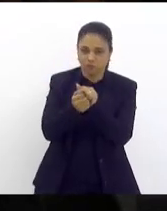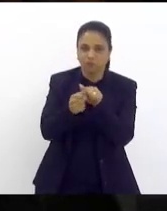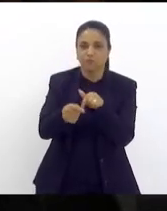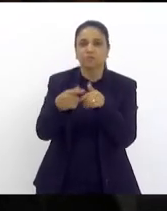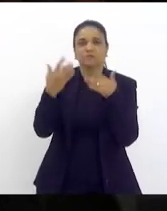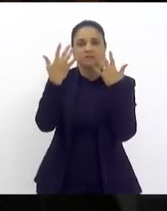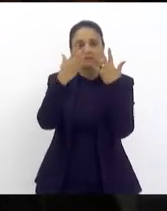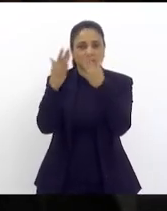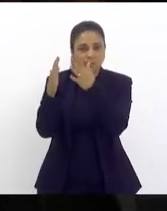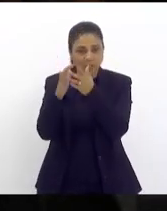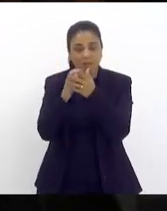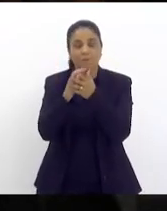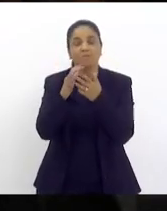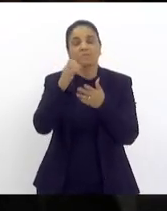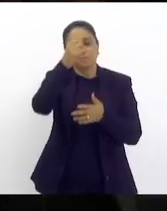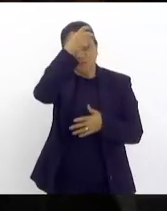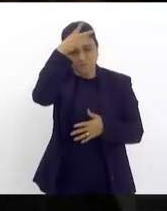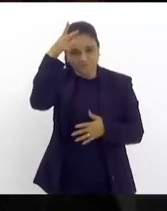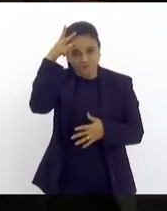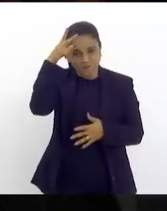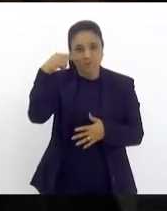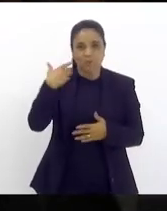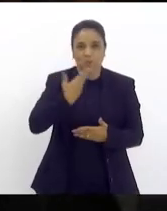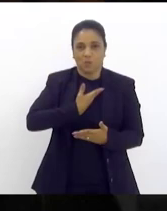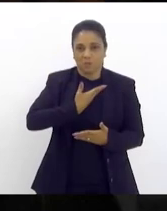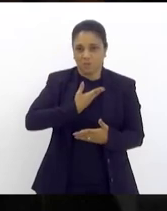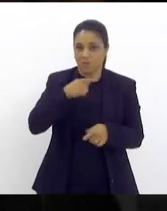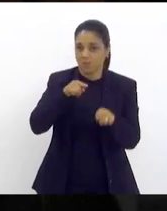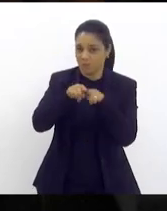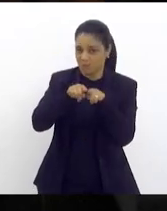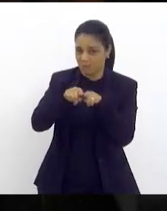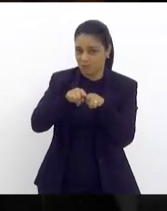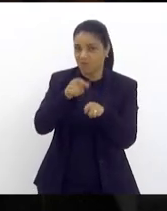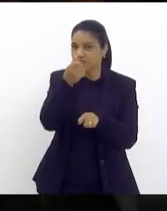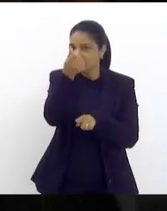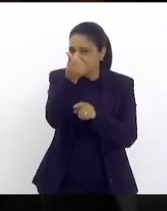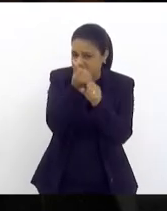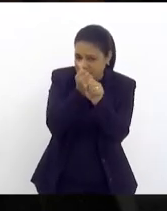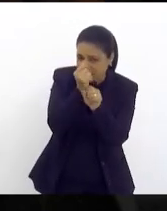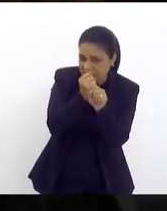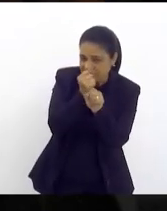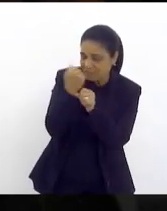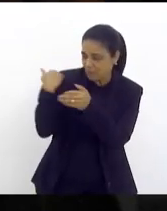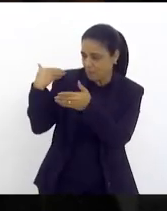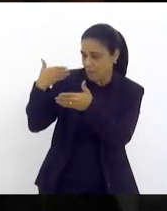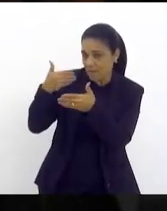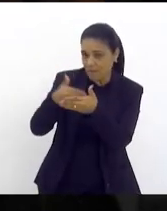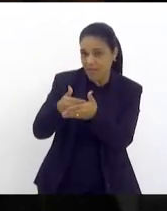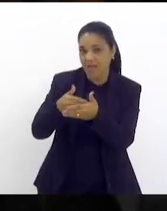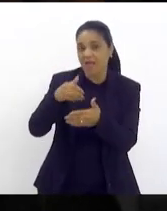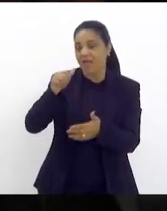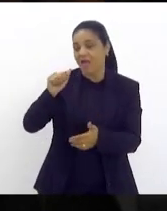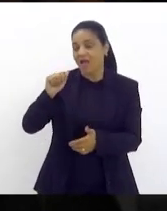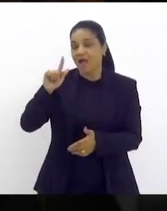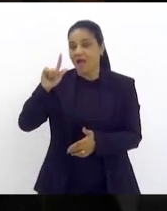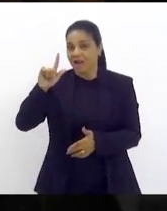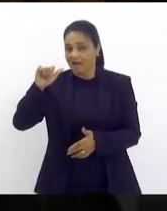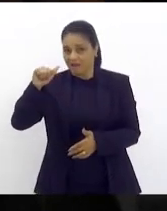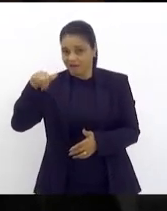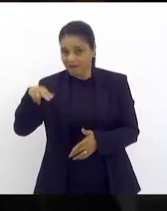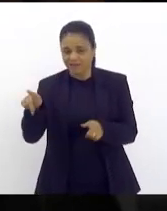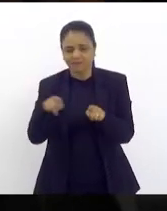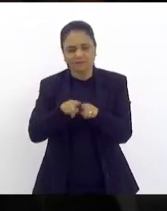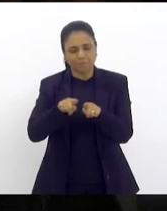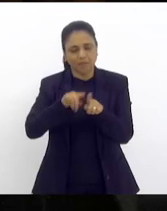Mangaratiba, meu amigo, meu irmão. Nos últimos 6 anos da vida pública do Alan, eu tenho a honra de estar ao lado dele,